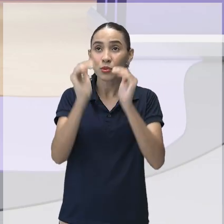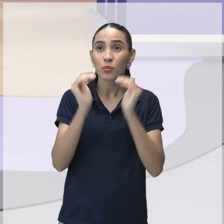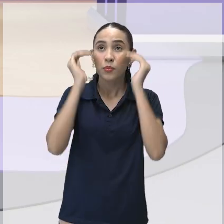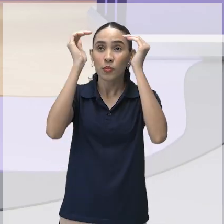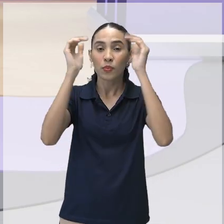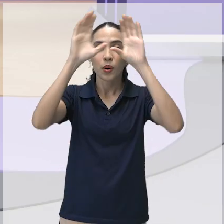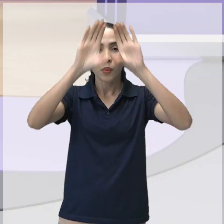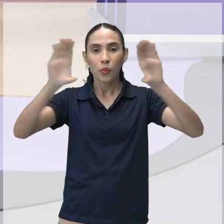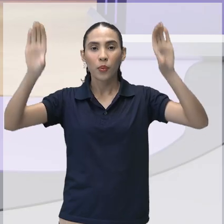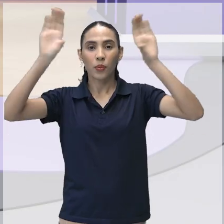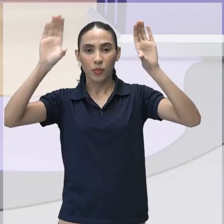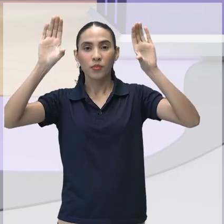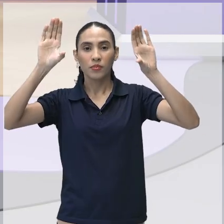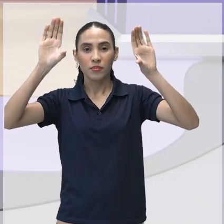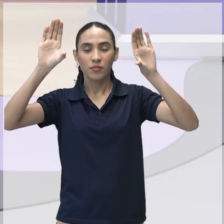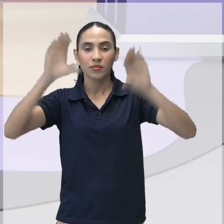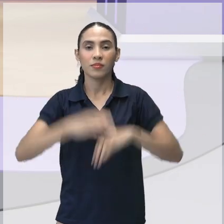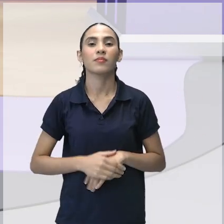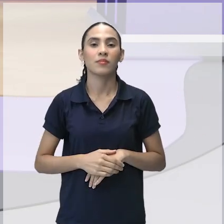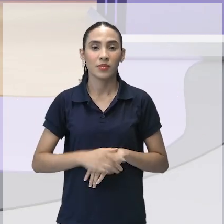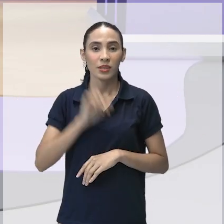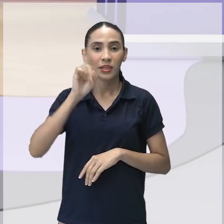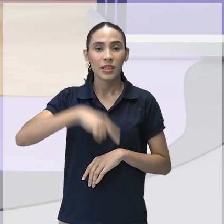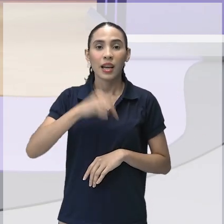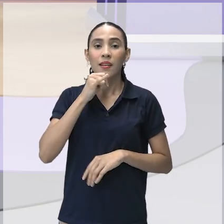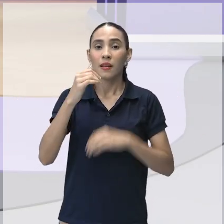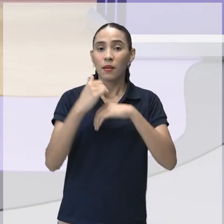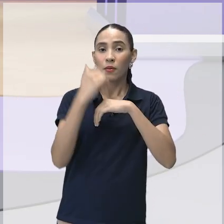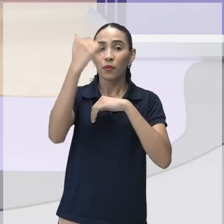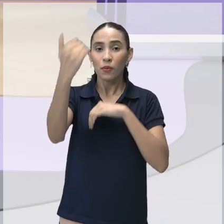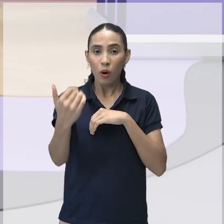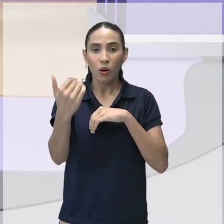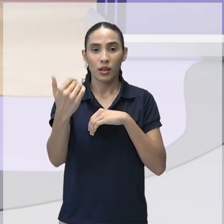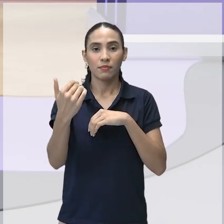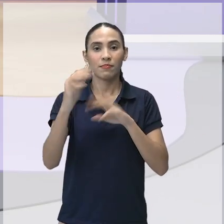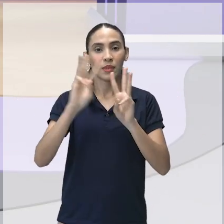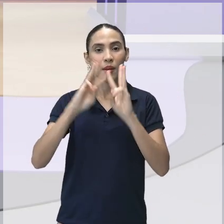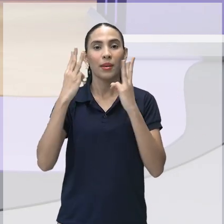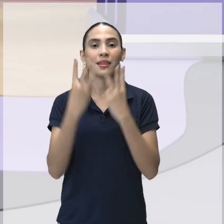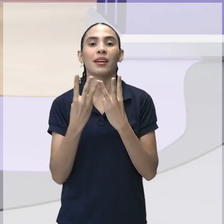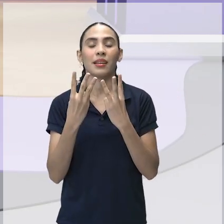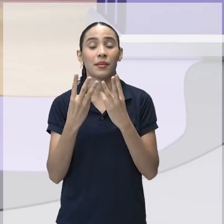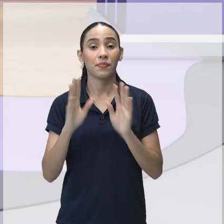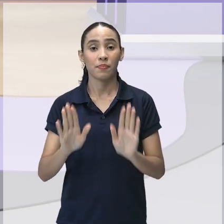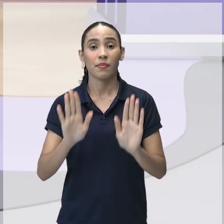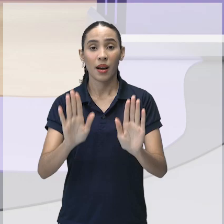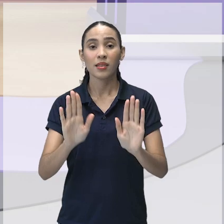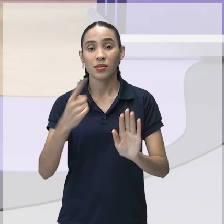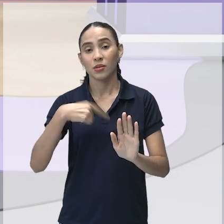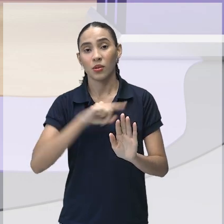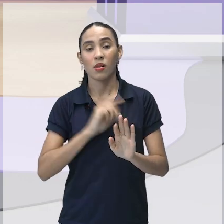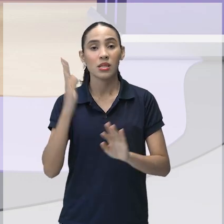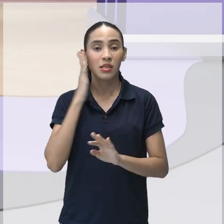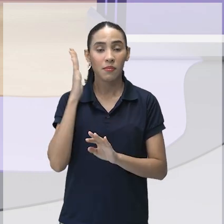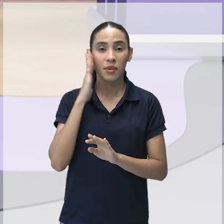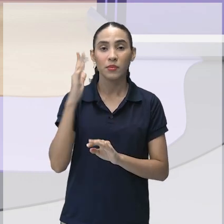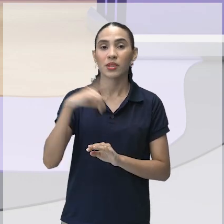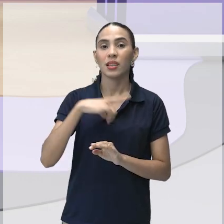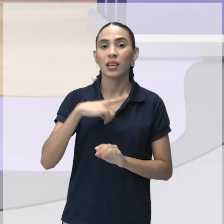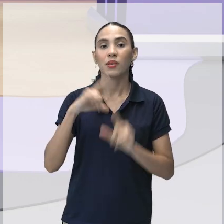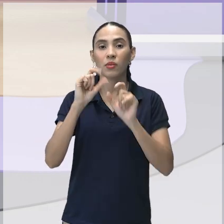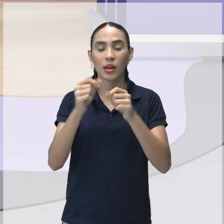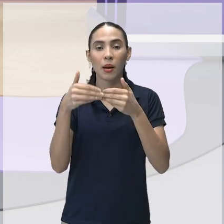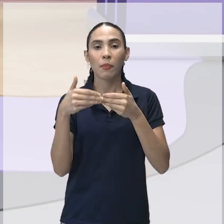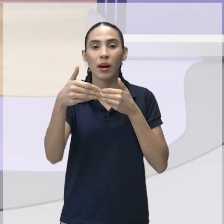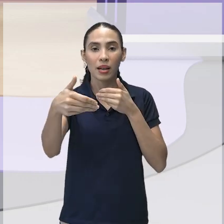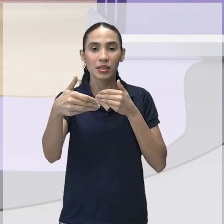espiritual, metafísica, aquilo que está além da matéria. Porém, nós sabemos que existe a partir